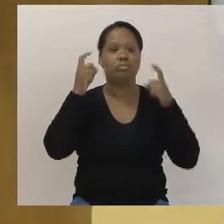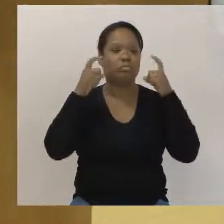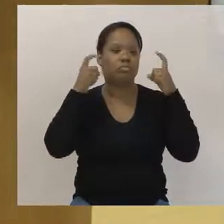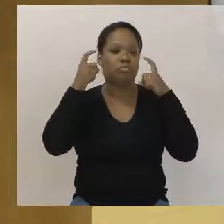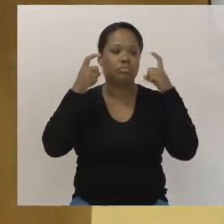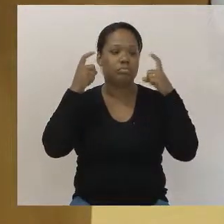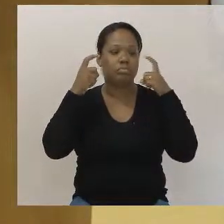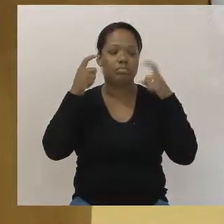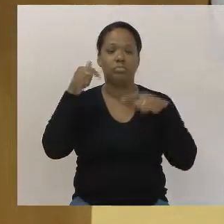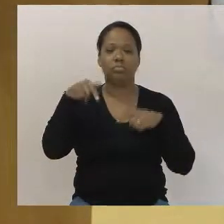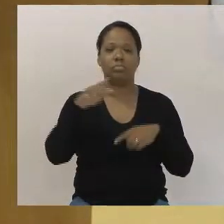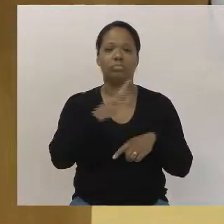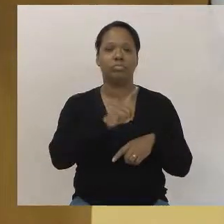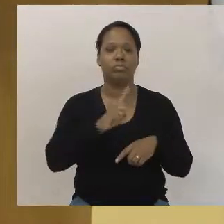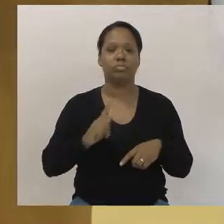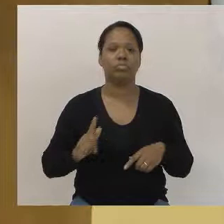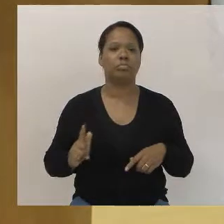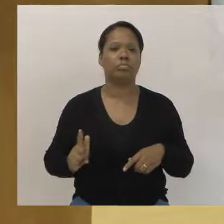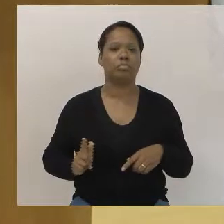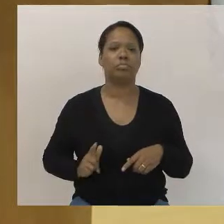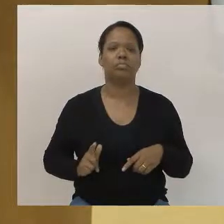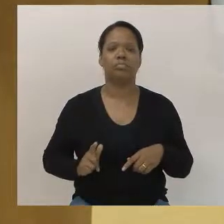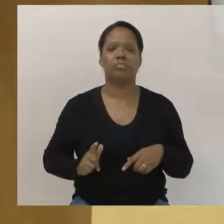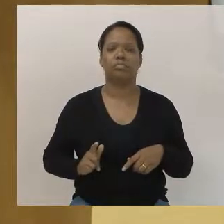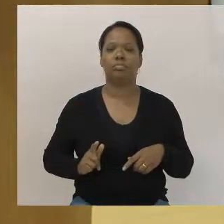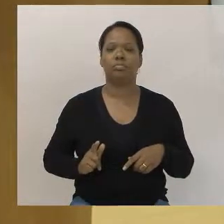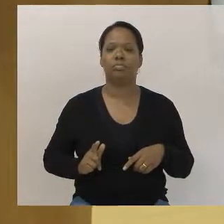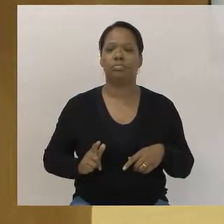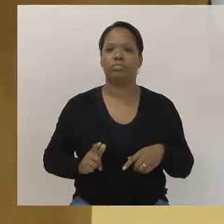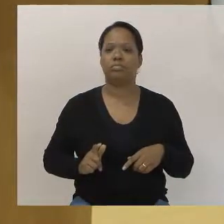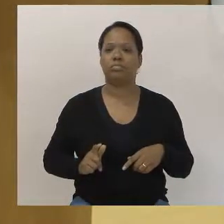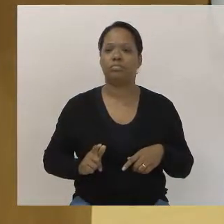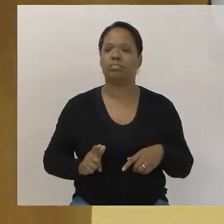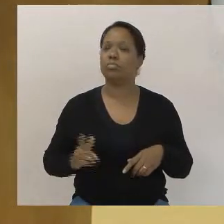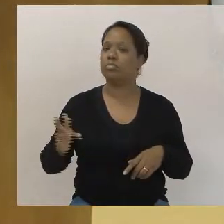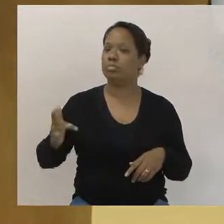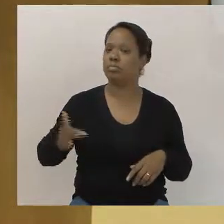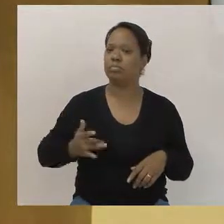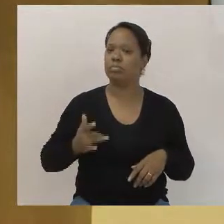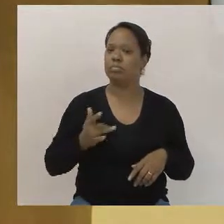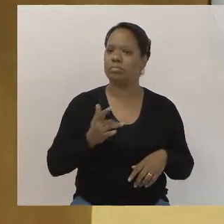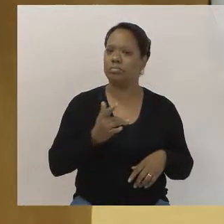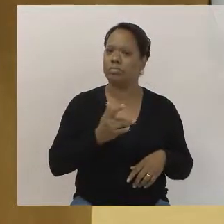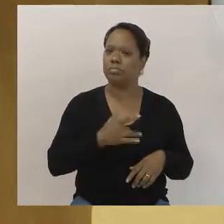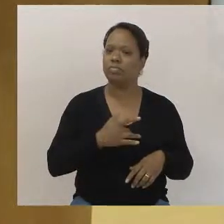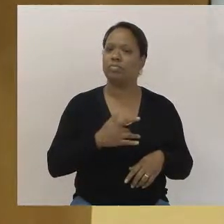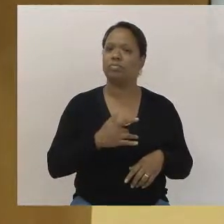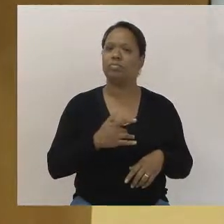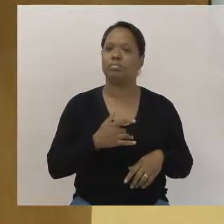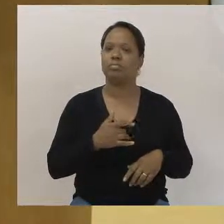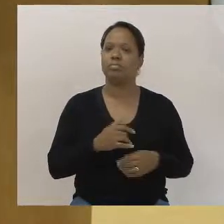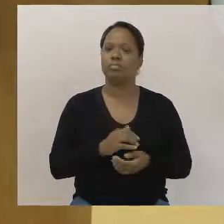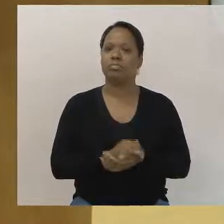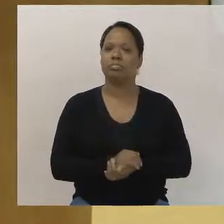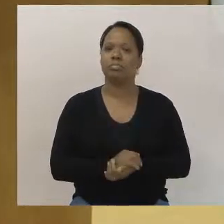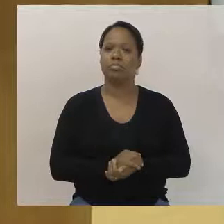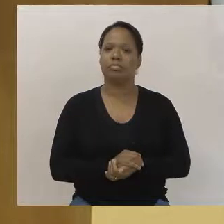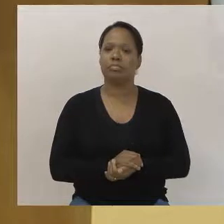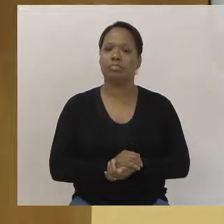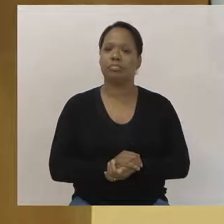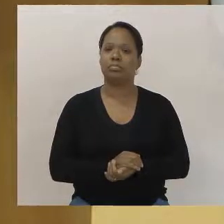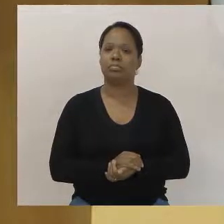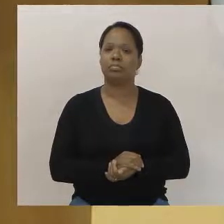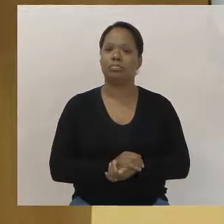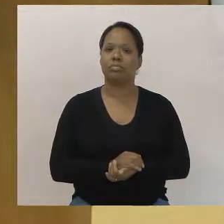desse governo tem sido visivelmente a saúde que é uma demanda muito